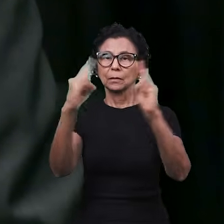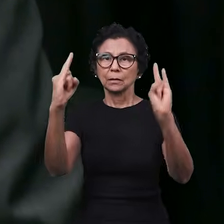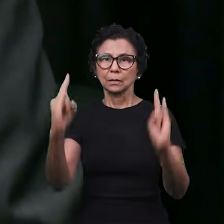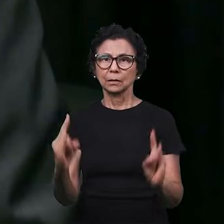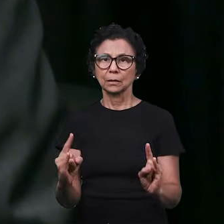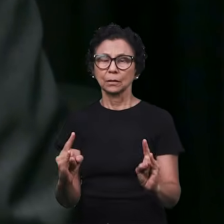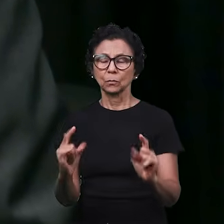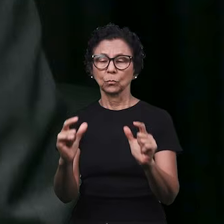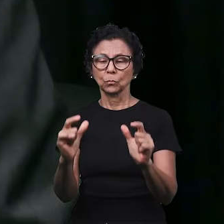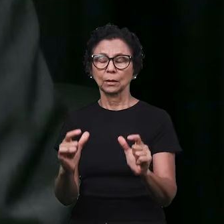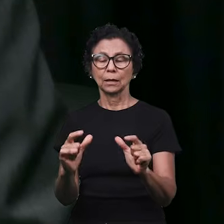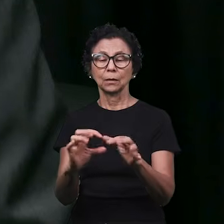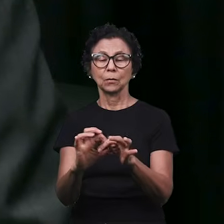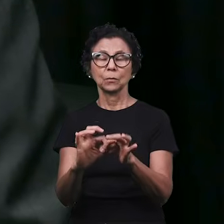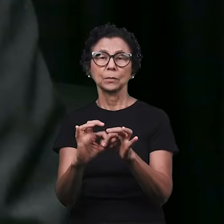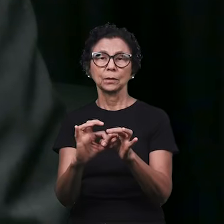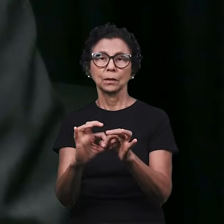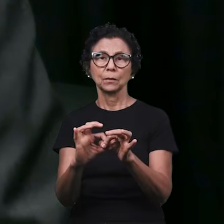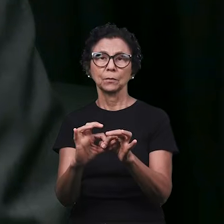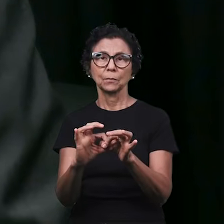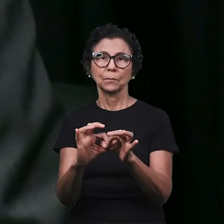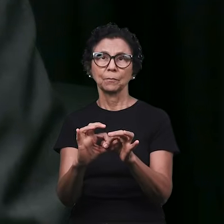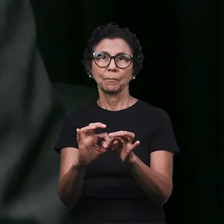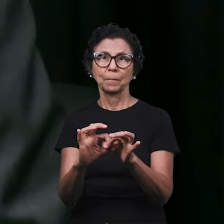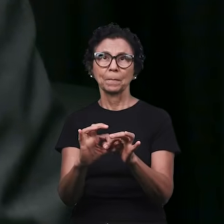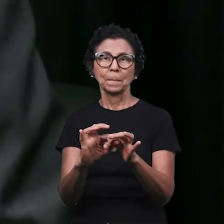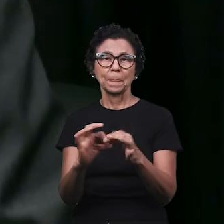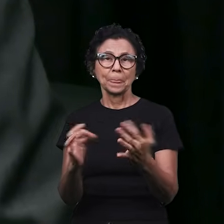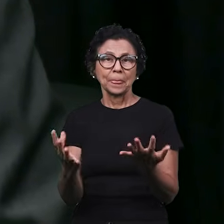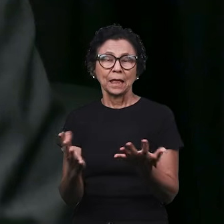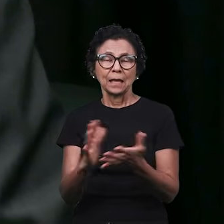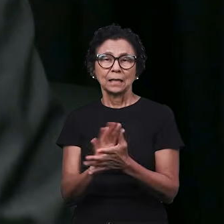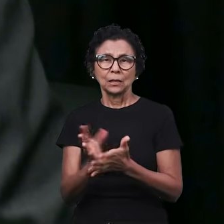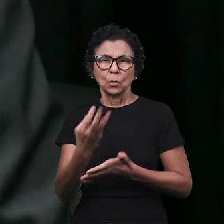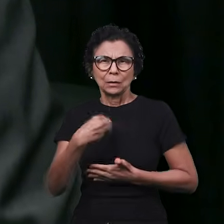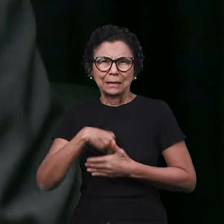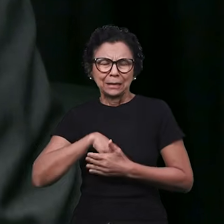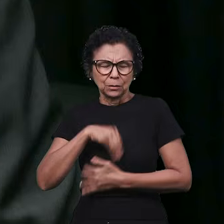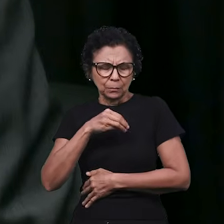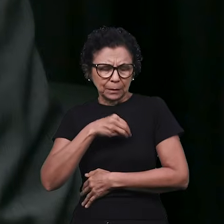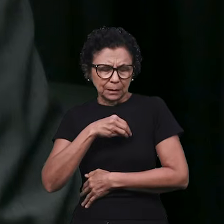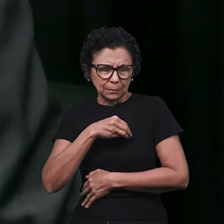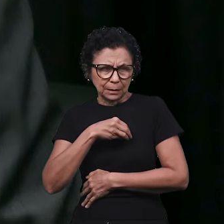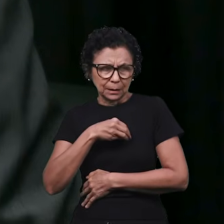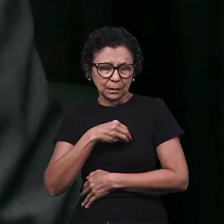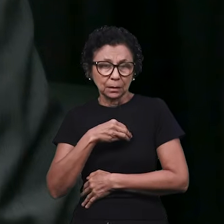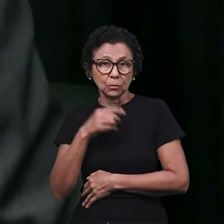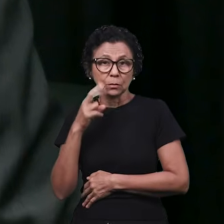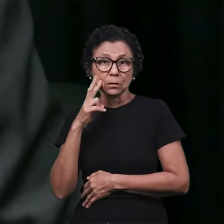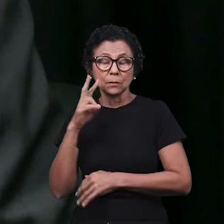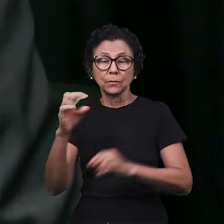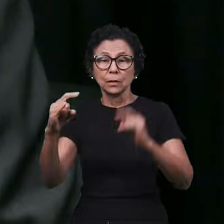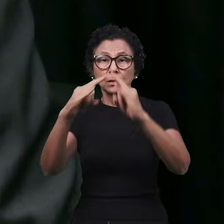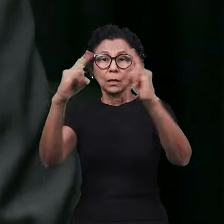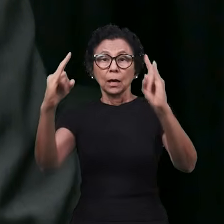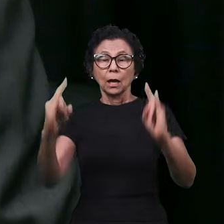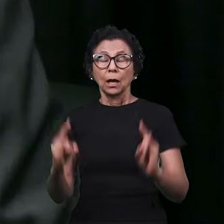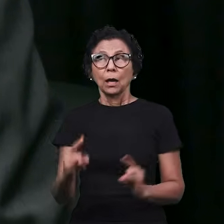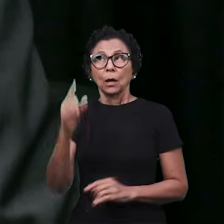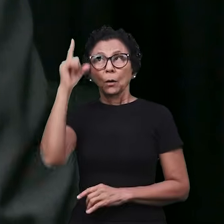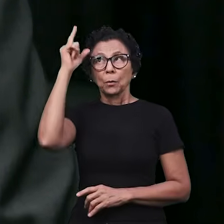você olhava para a lei, você via o seu pecado. Quando você olhava para o tabernáculo, você via a graça de Deus, de um Deus que quer ter comunhão com o